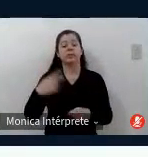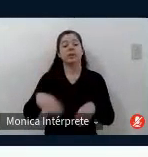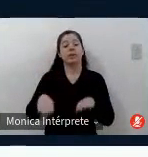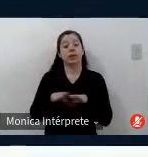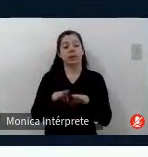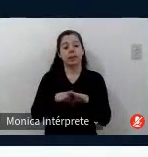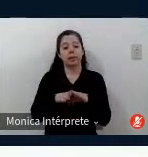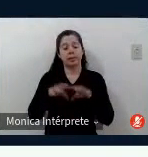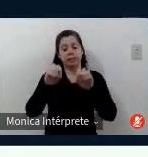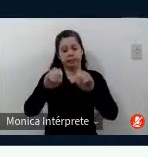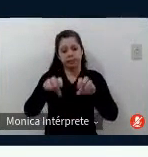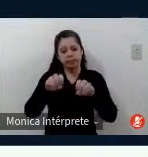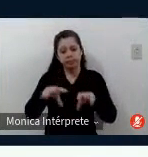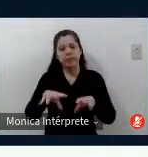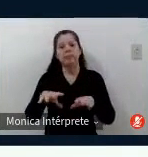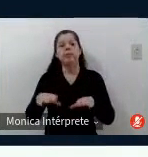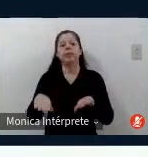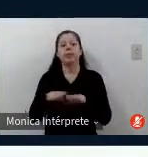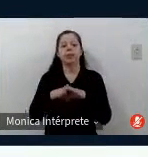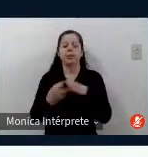passar.